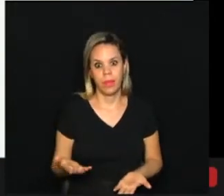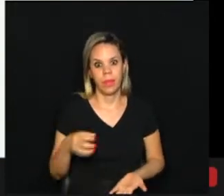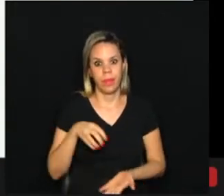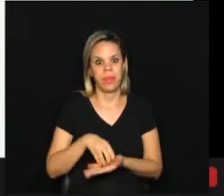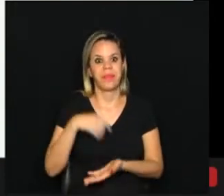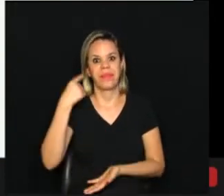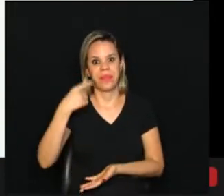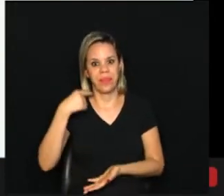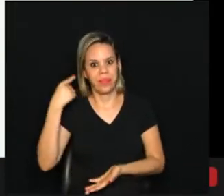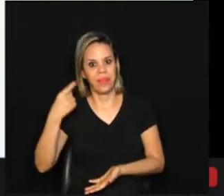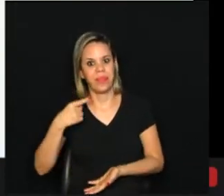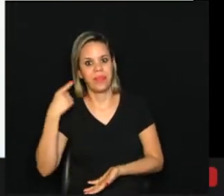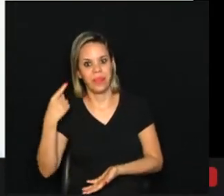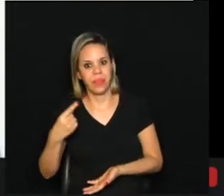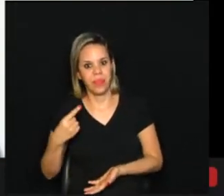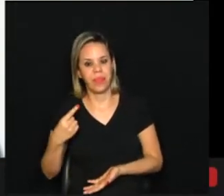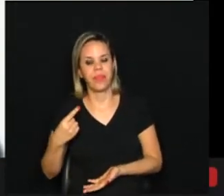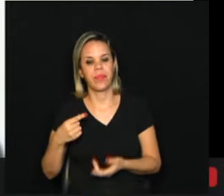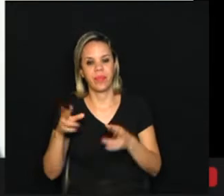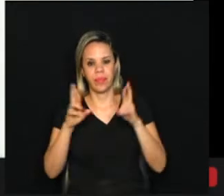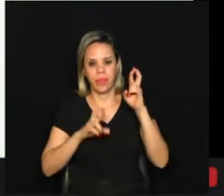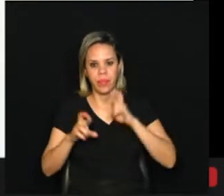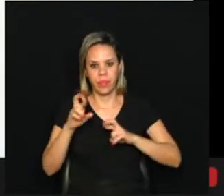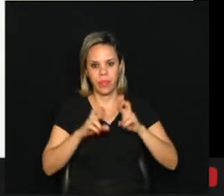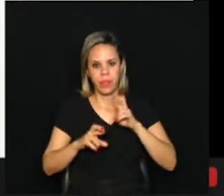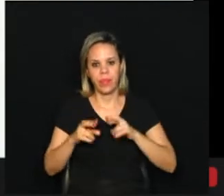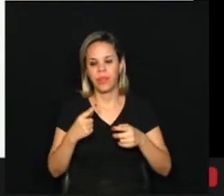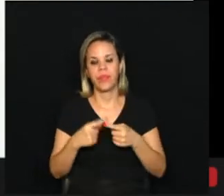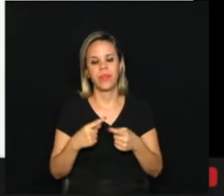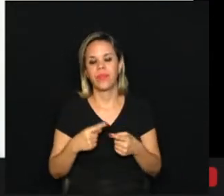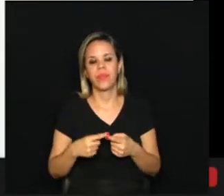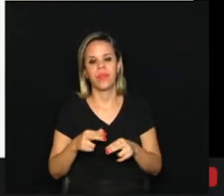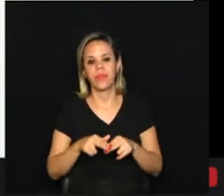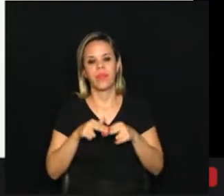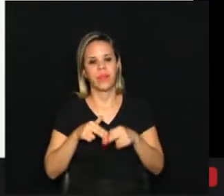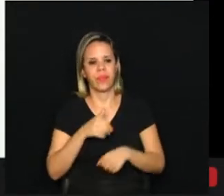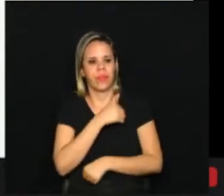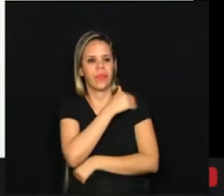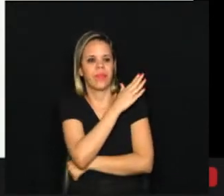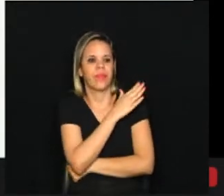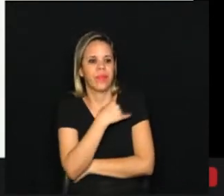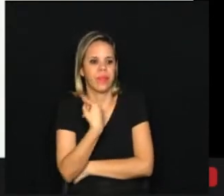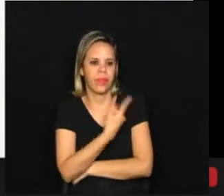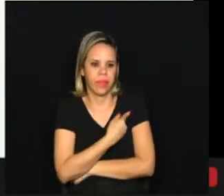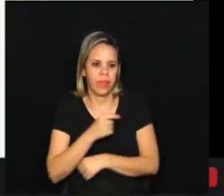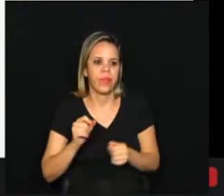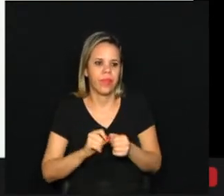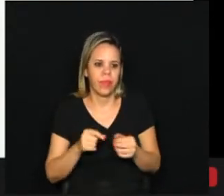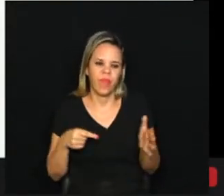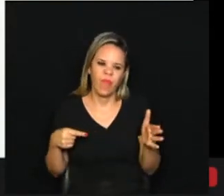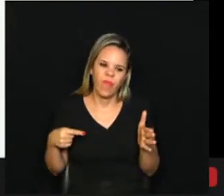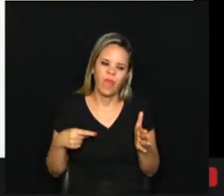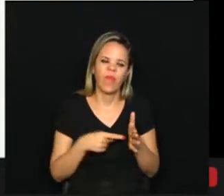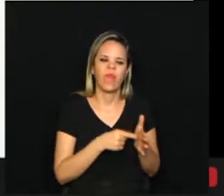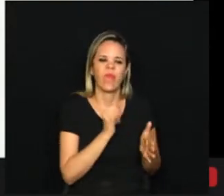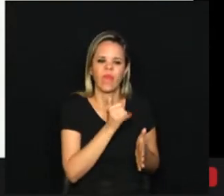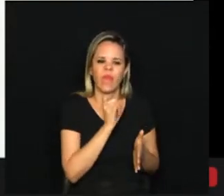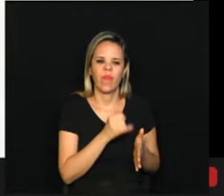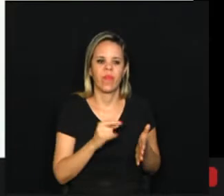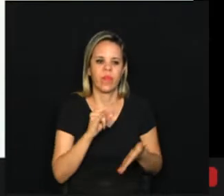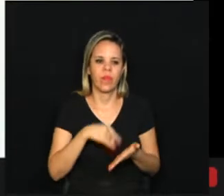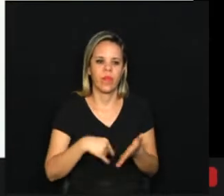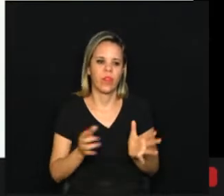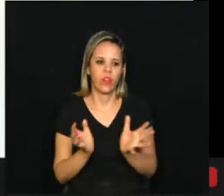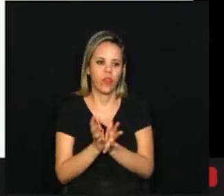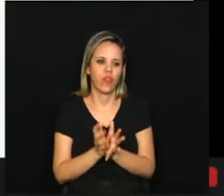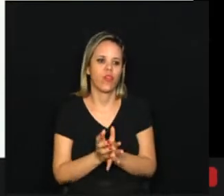está também analisando. Mas, por conta desse preconceito, nós fizemos uma denúncia como